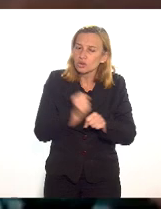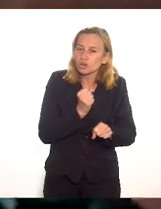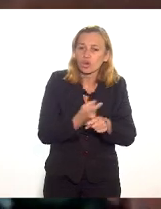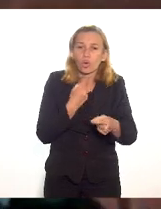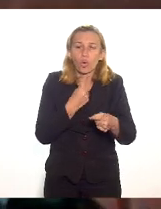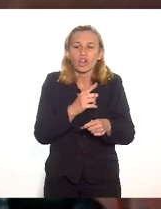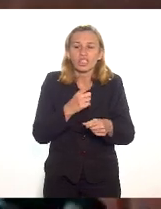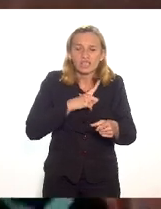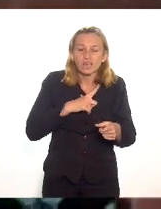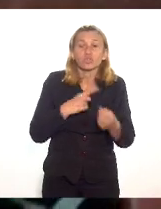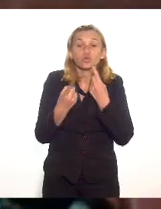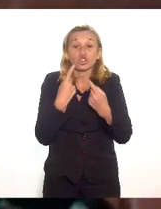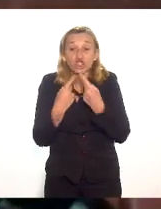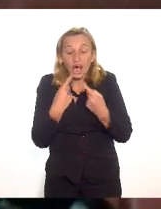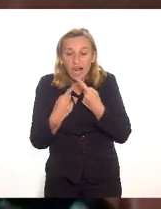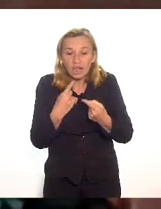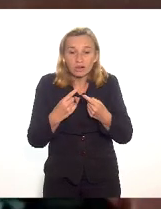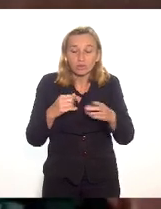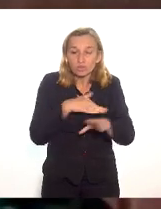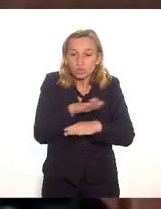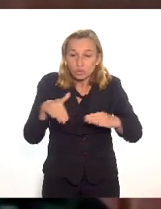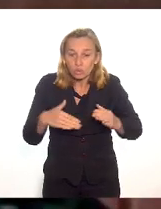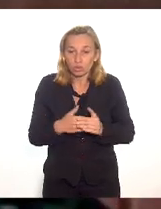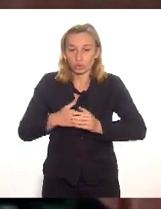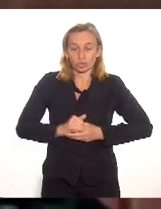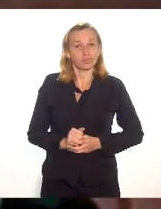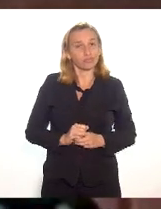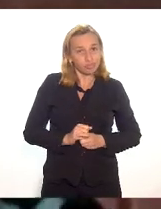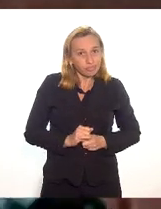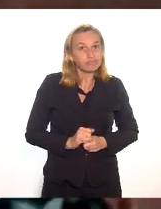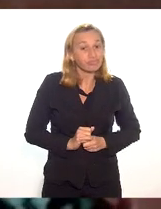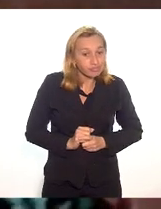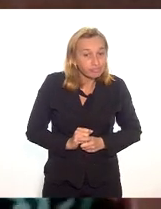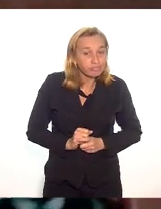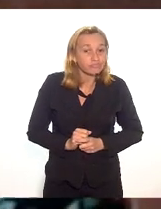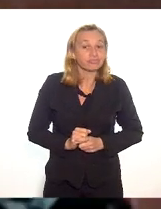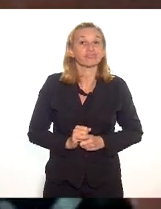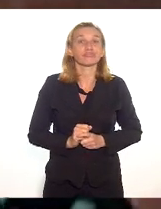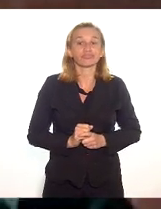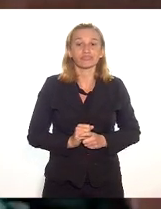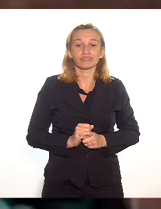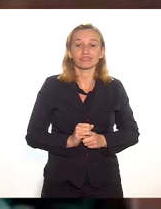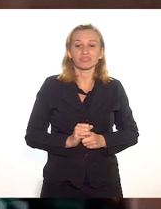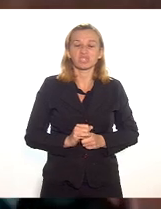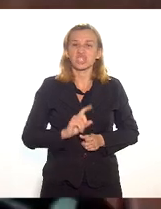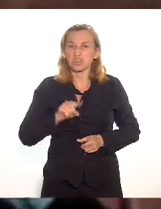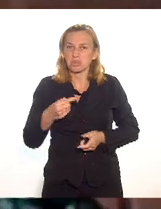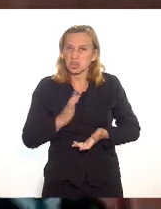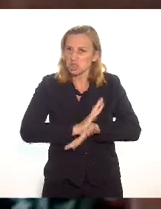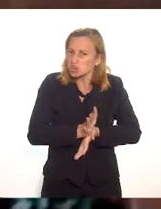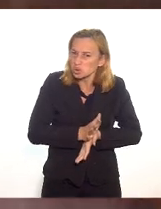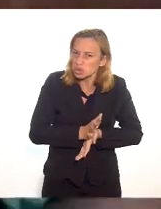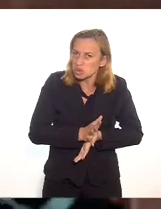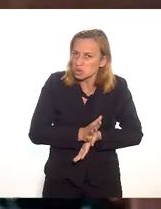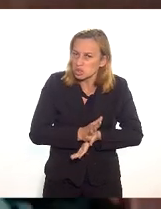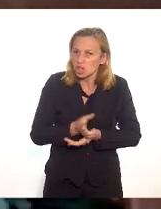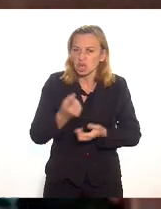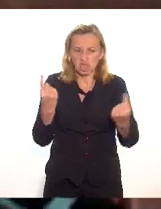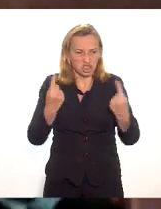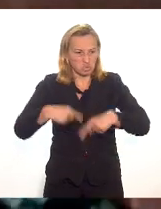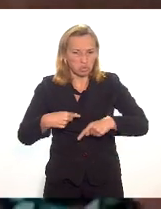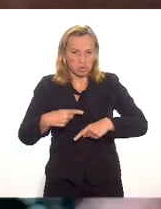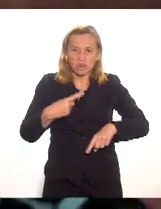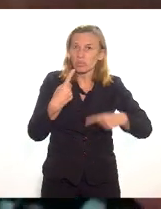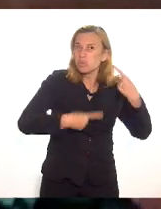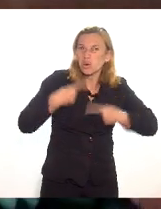diálogo com a sociedade civil, que foi o programa Água para Todos, que foi destruído por disputas políticas,